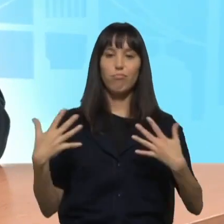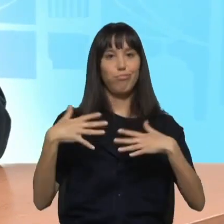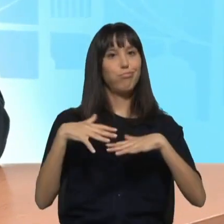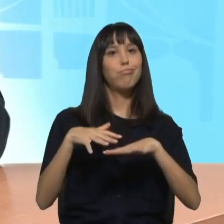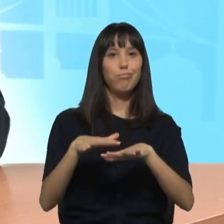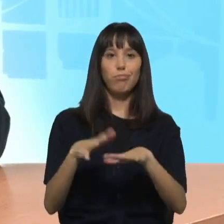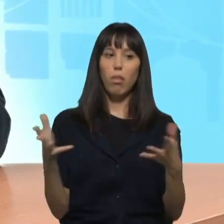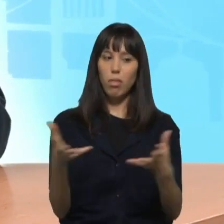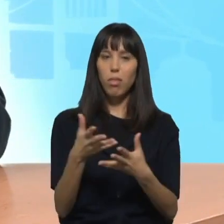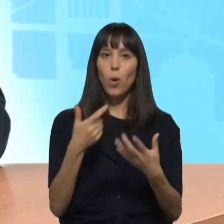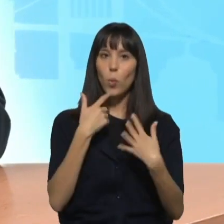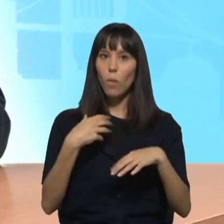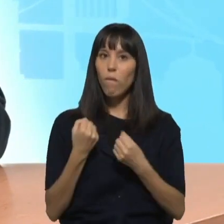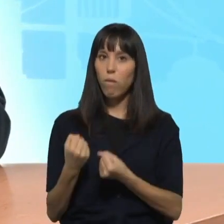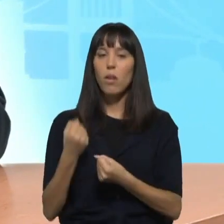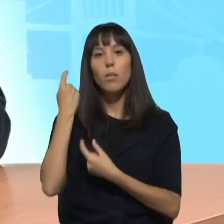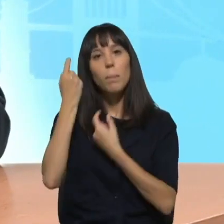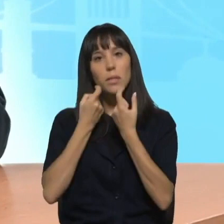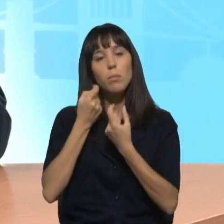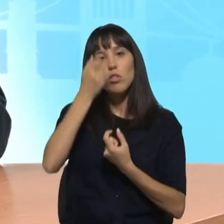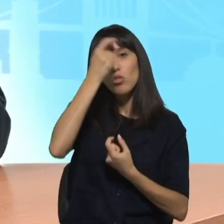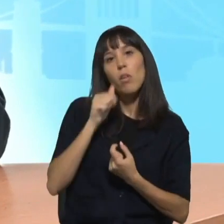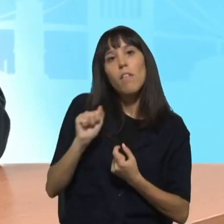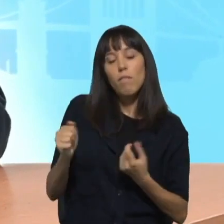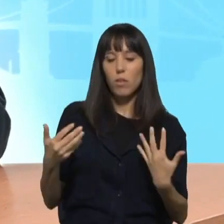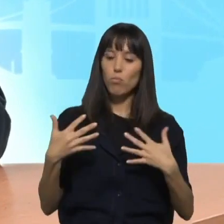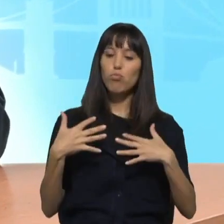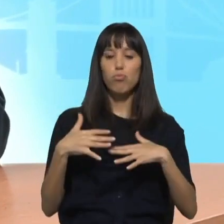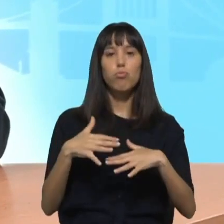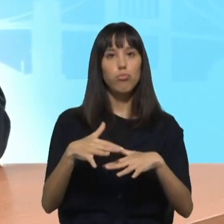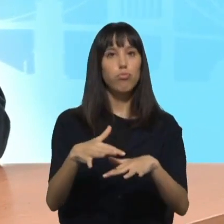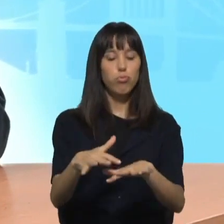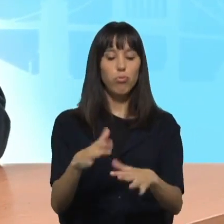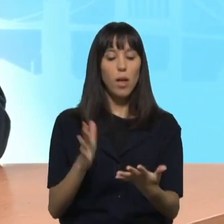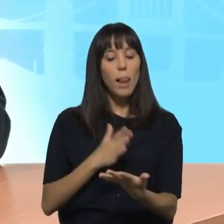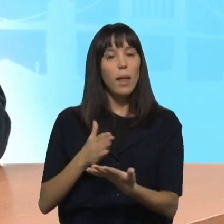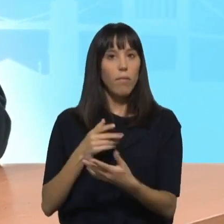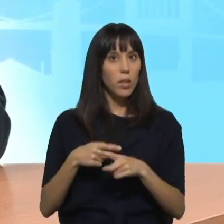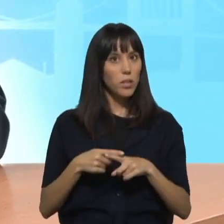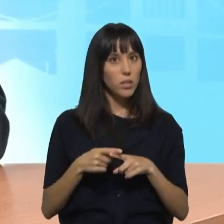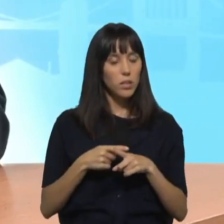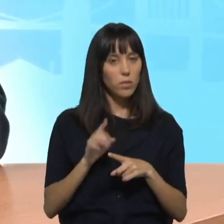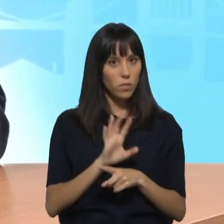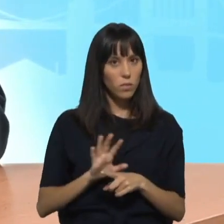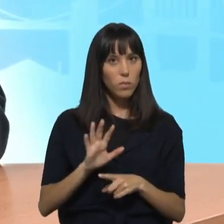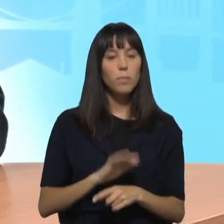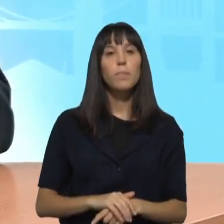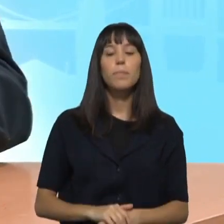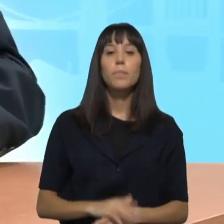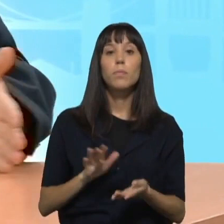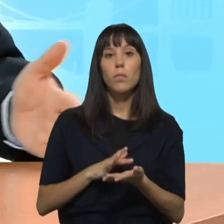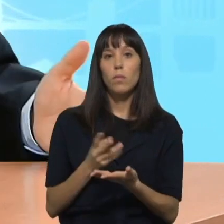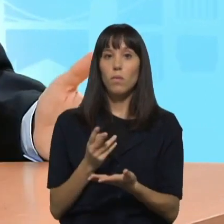uma relação íntima entre o pensamento e a história da pessoa que escreve, portanto é uma coisa muito interessante. Eu julgo que estes livros